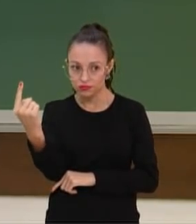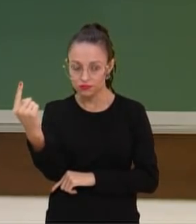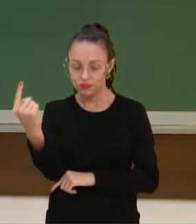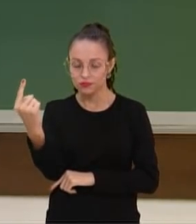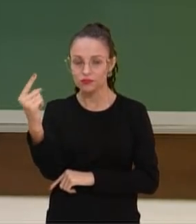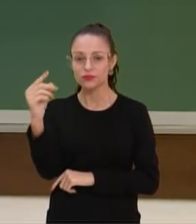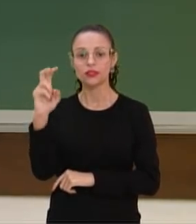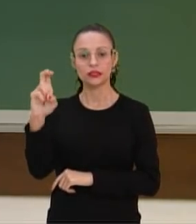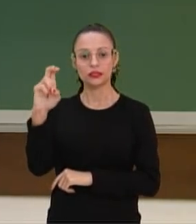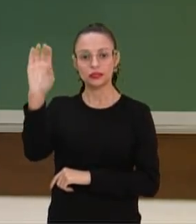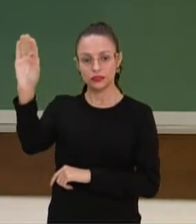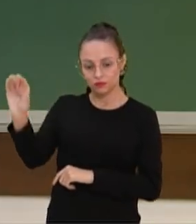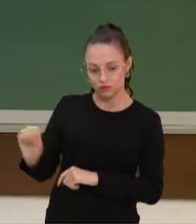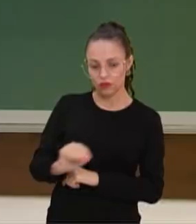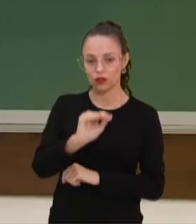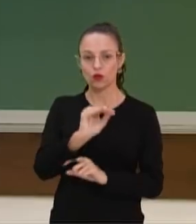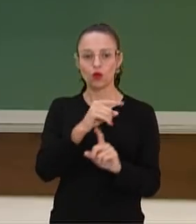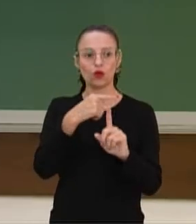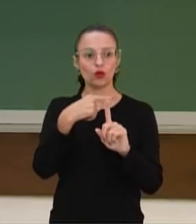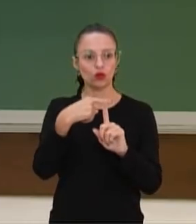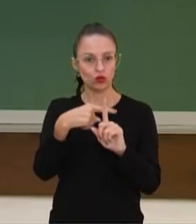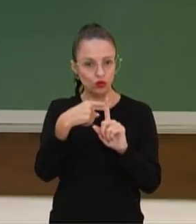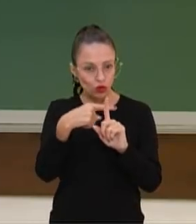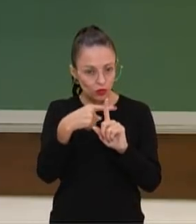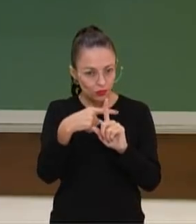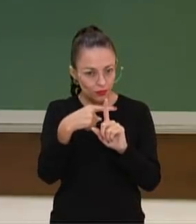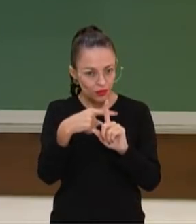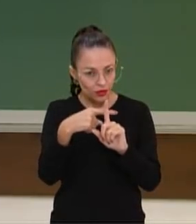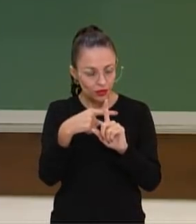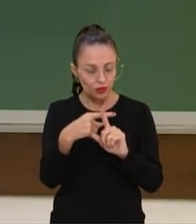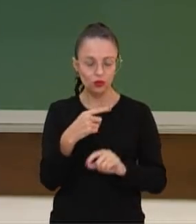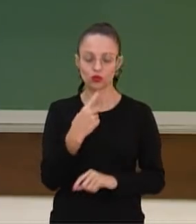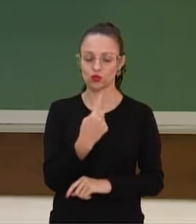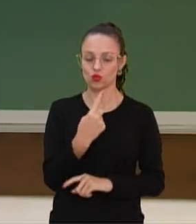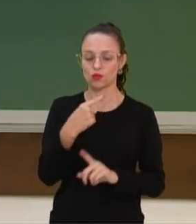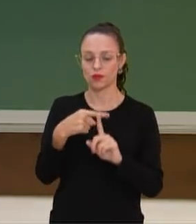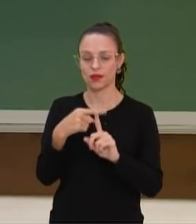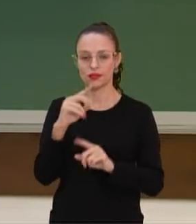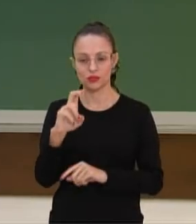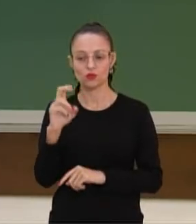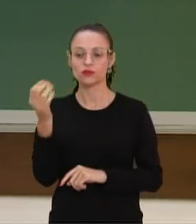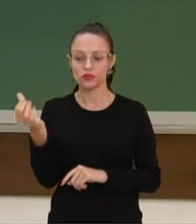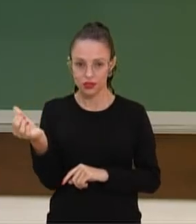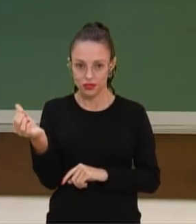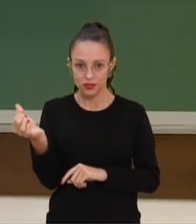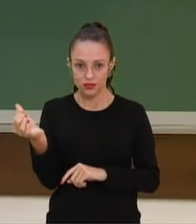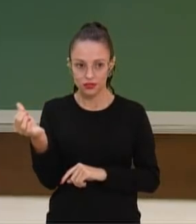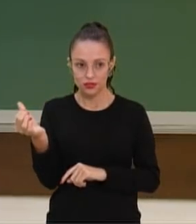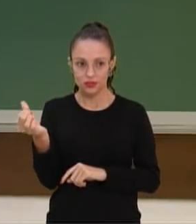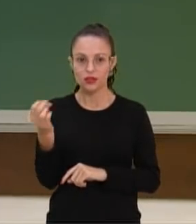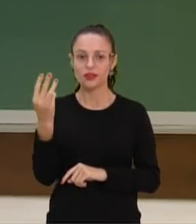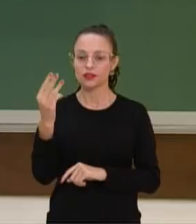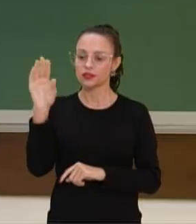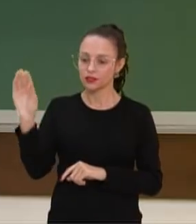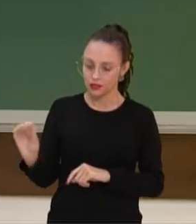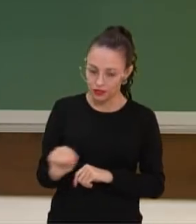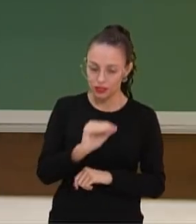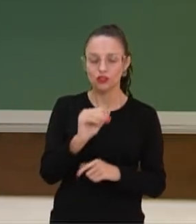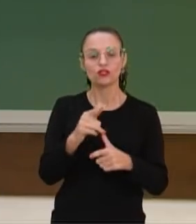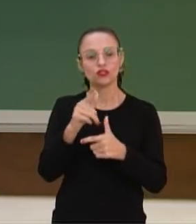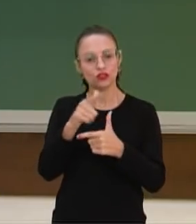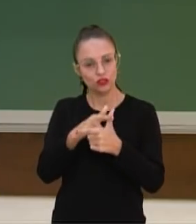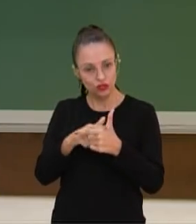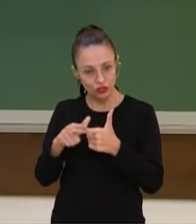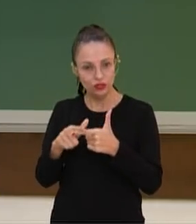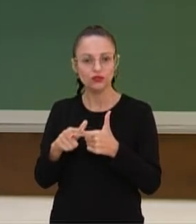o 5 somando, 1 mais 5, 6. Passa o 3 dividindo, 6 dividido